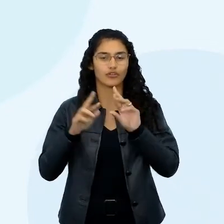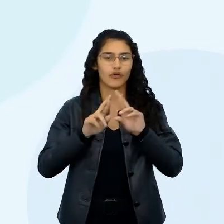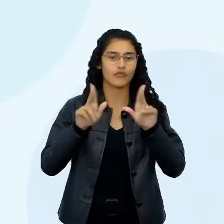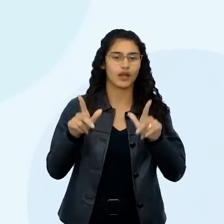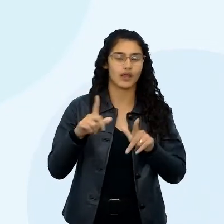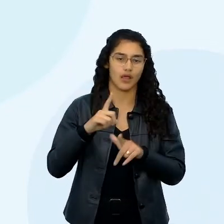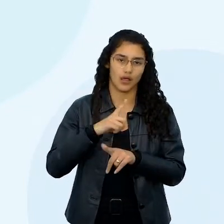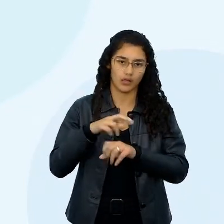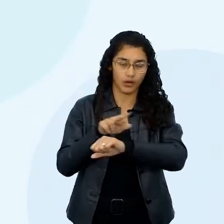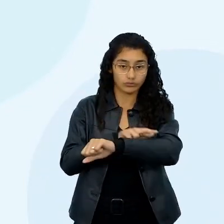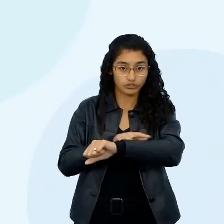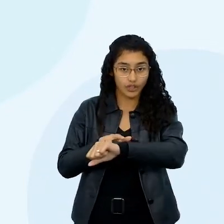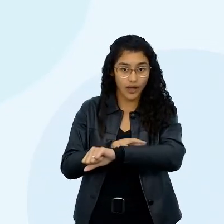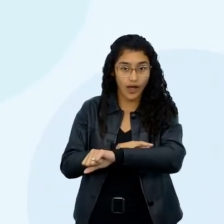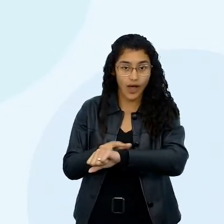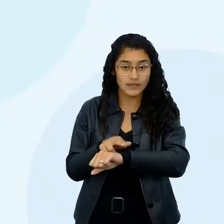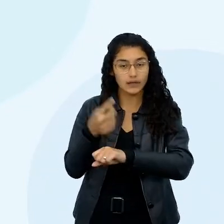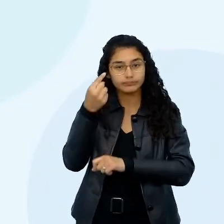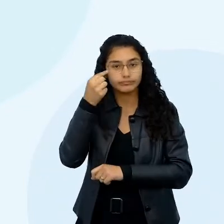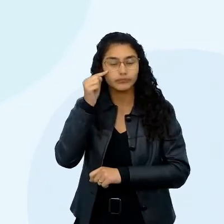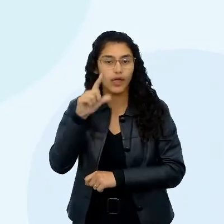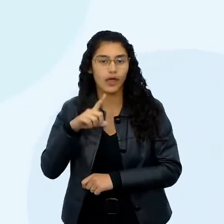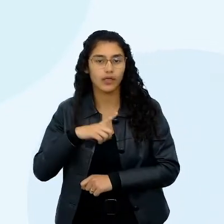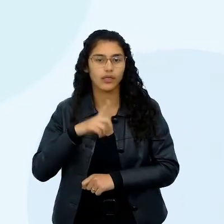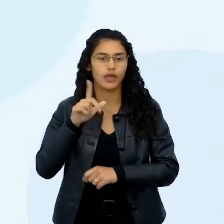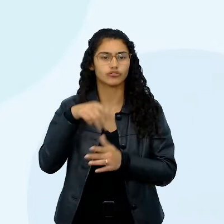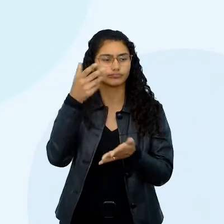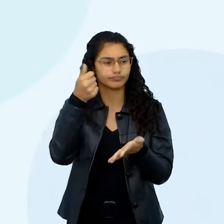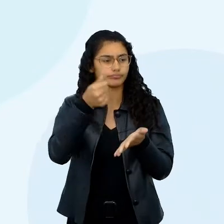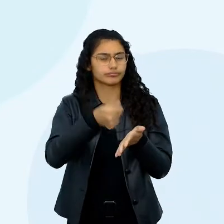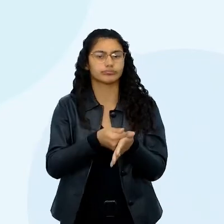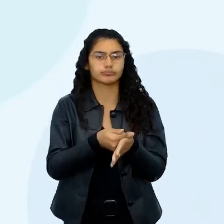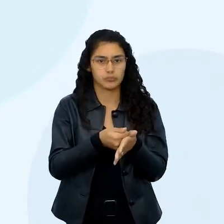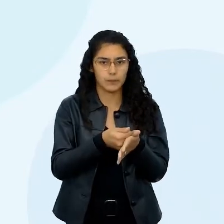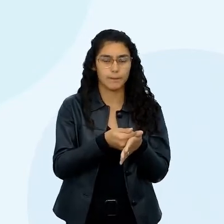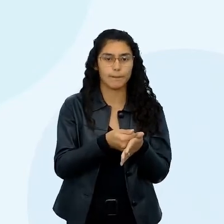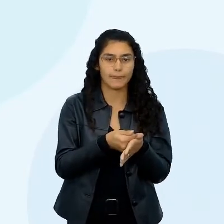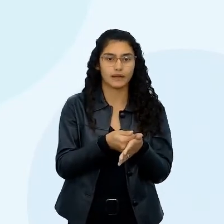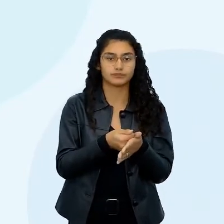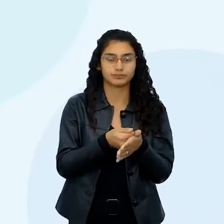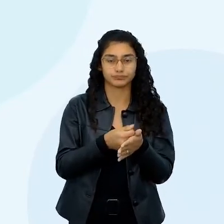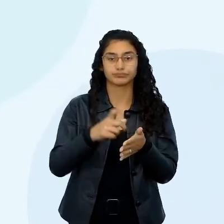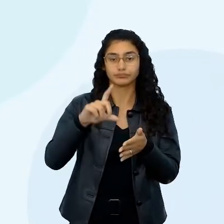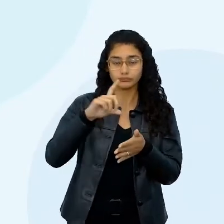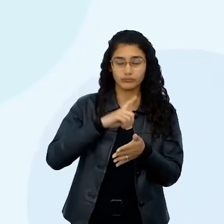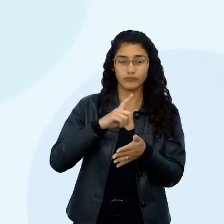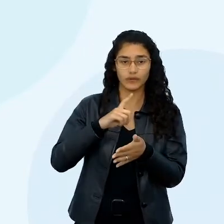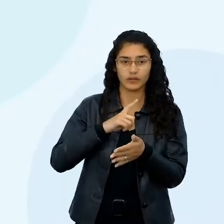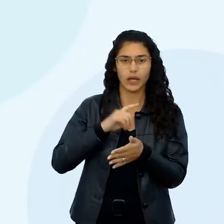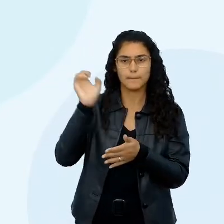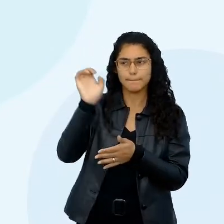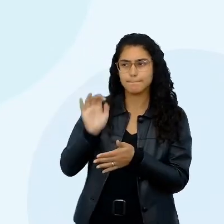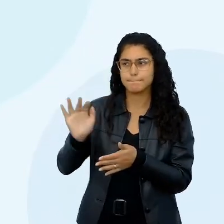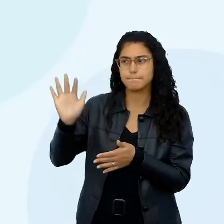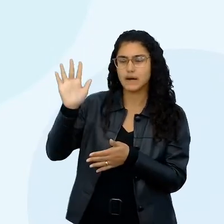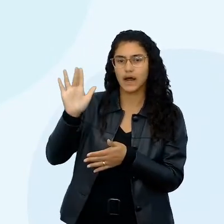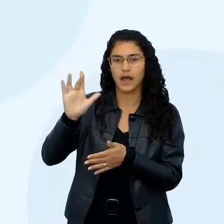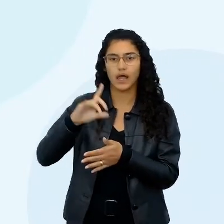de raças, essa ideia é a de afirmar a civilização europeia